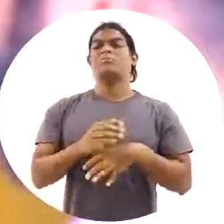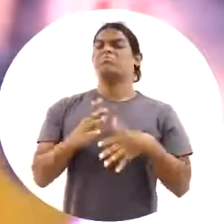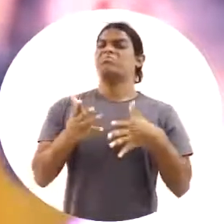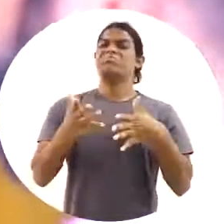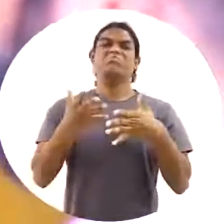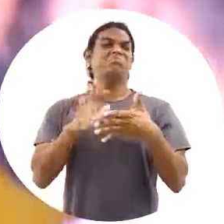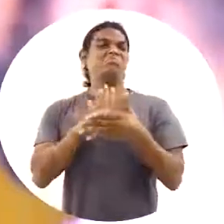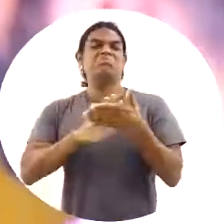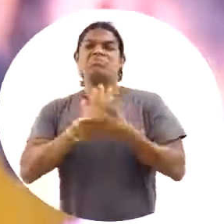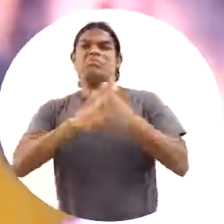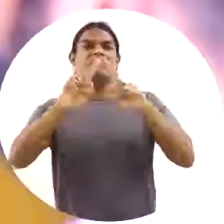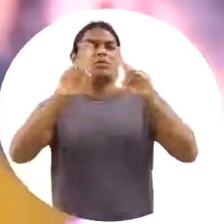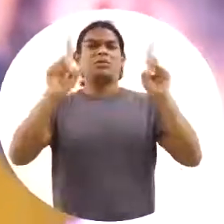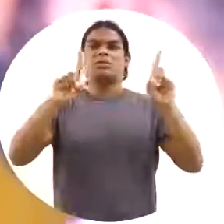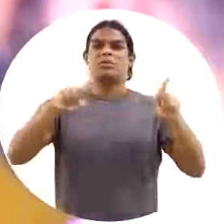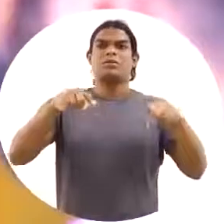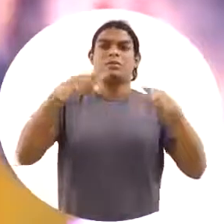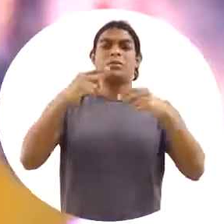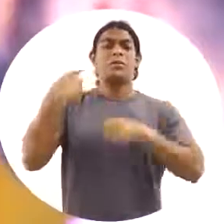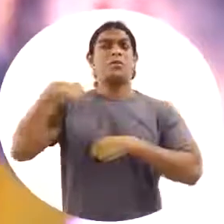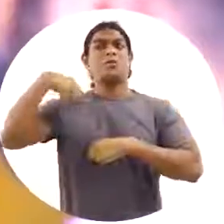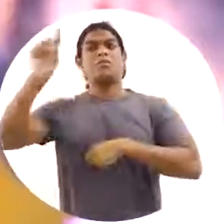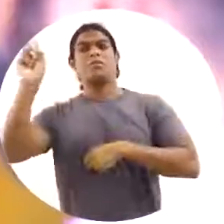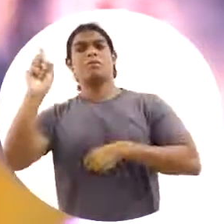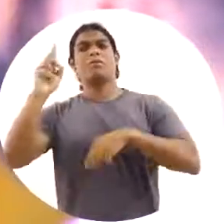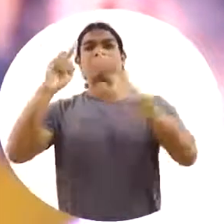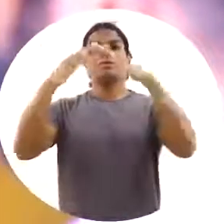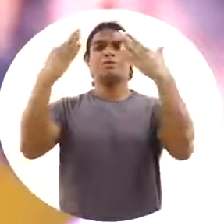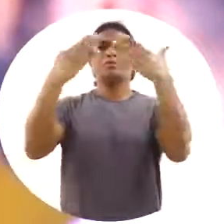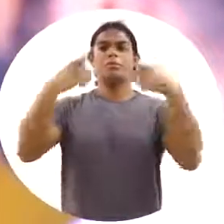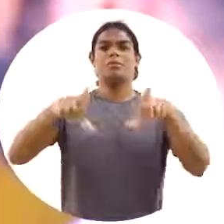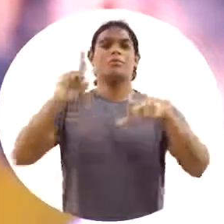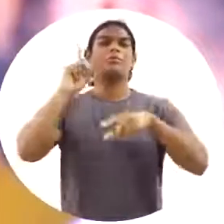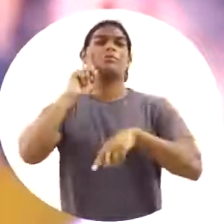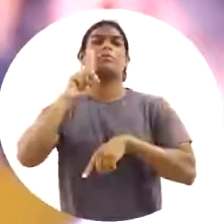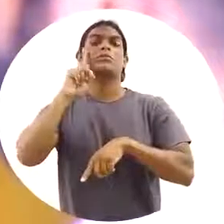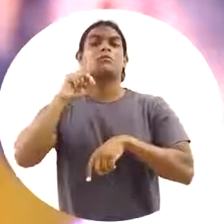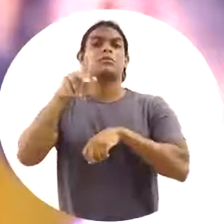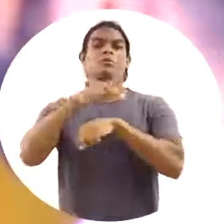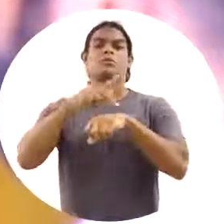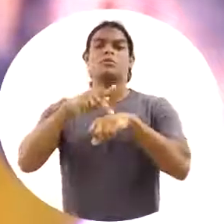nenhum planejamento, assim, eu fui morar fora. Morei nos Estados Unidos aí,